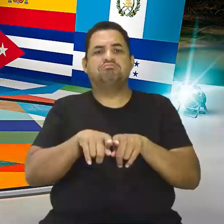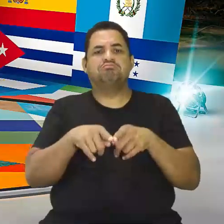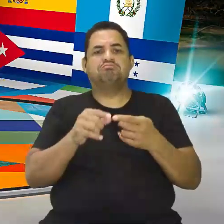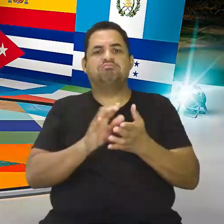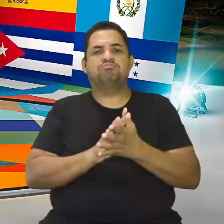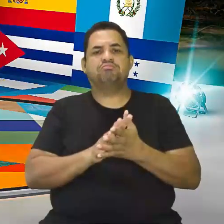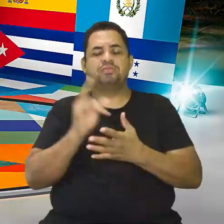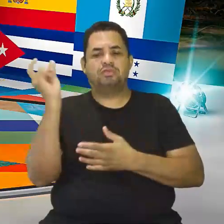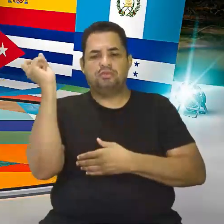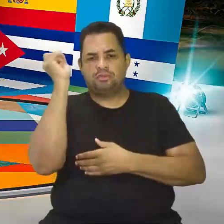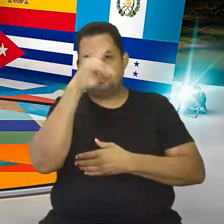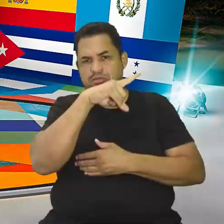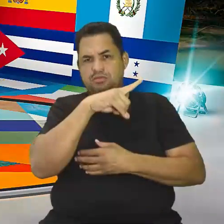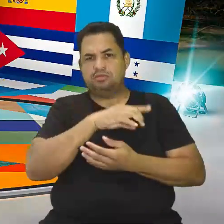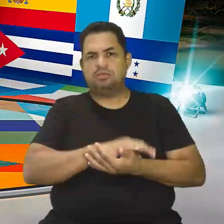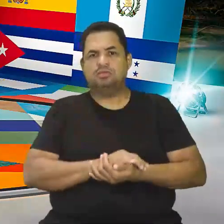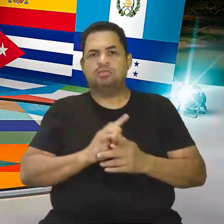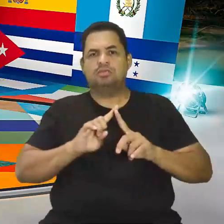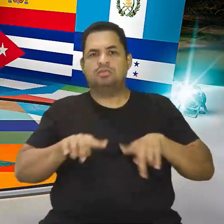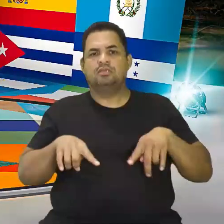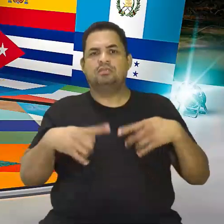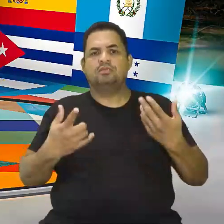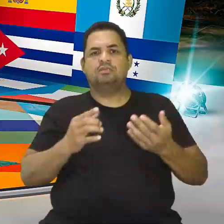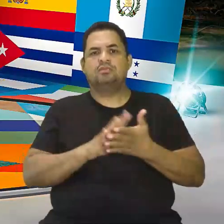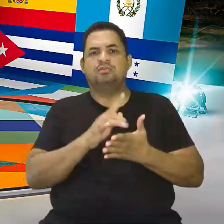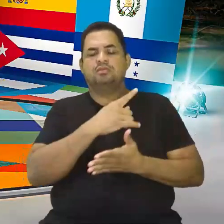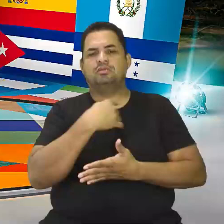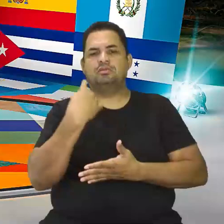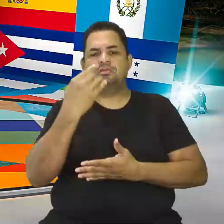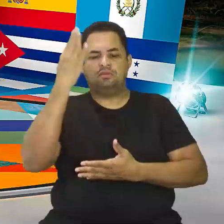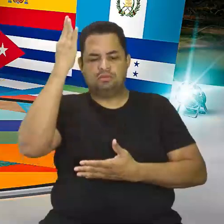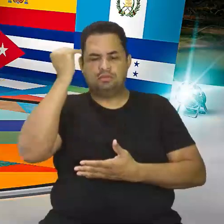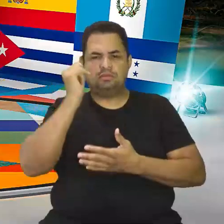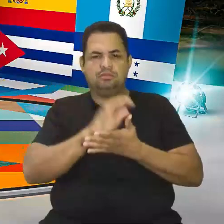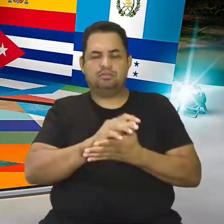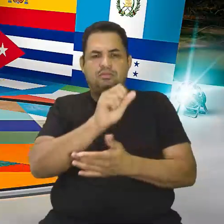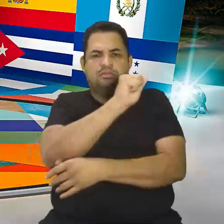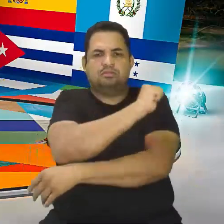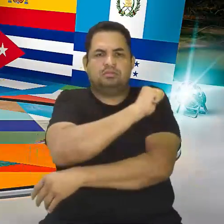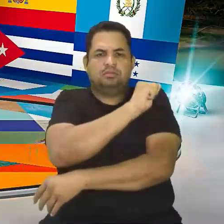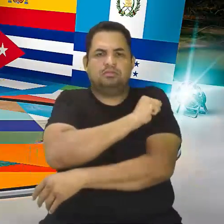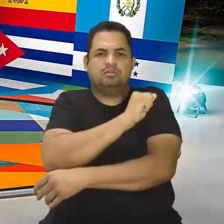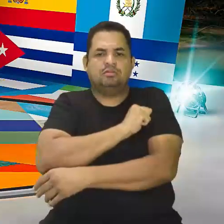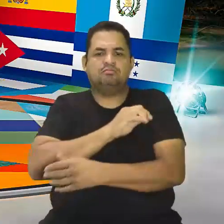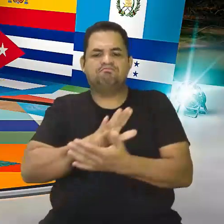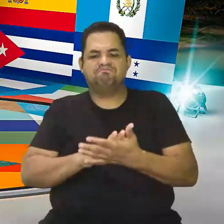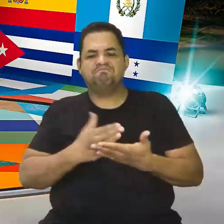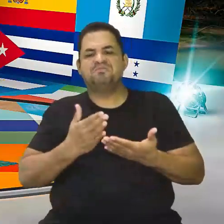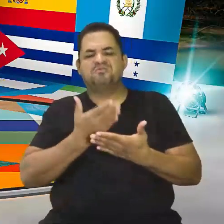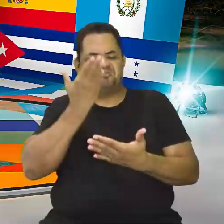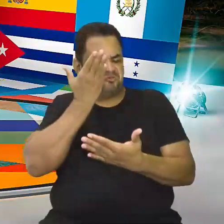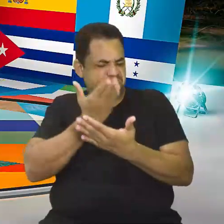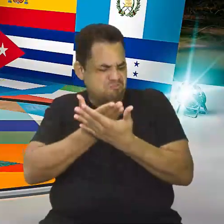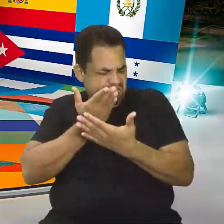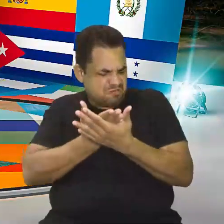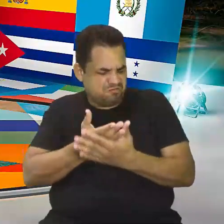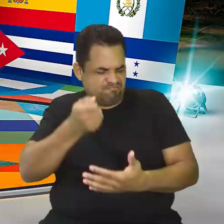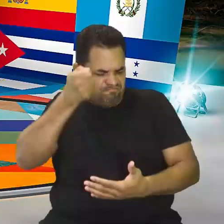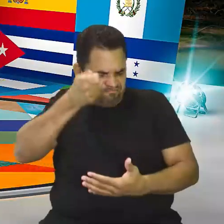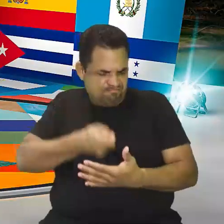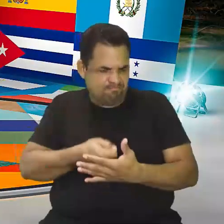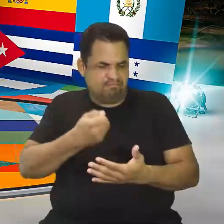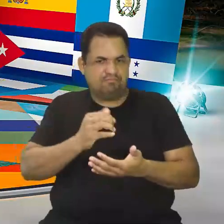uma dificuldade. Mas nós sabemos que vocês são alunos máximos, são